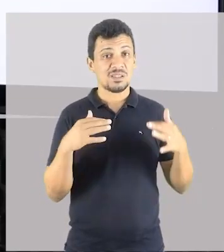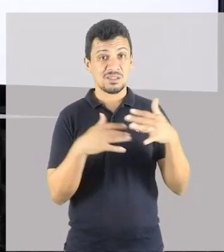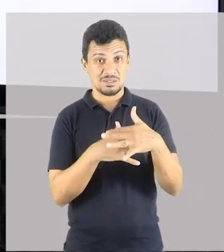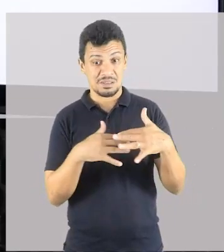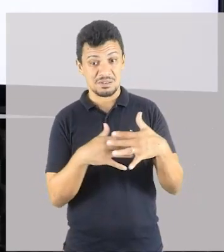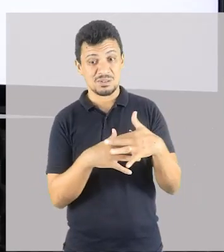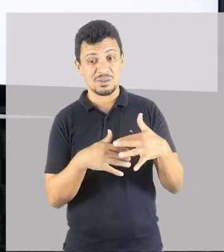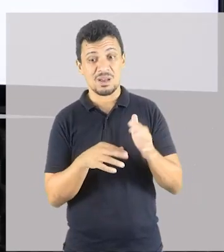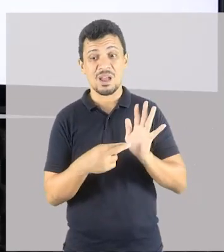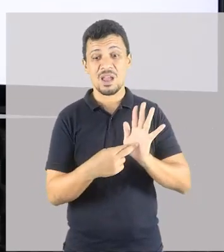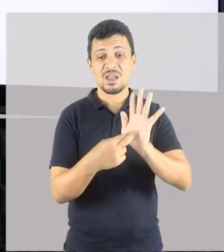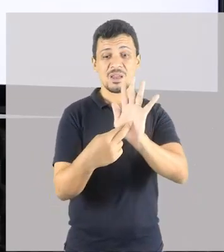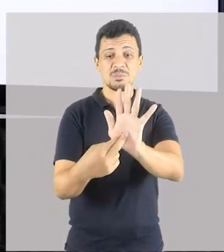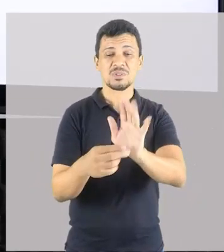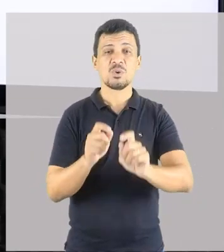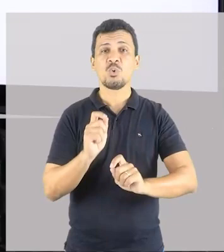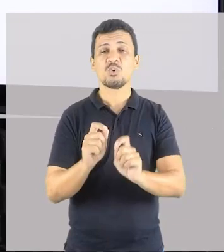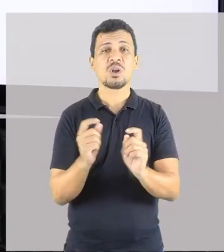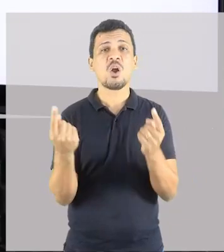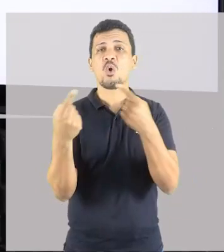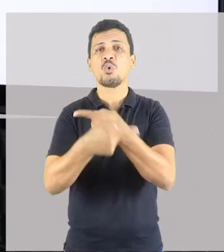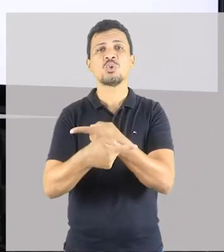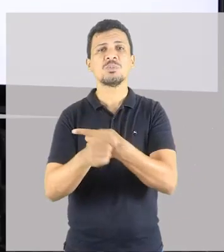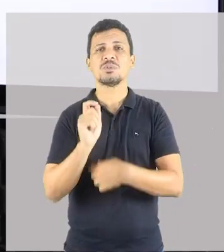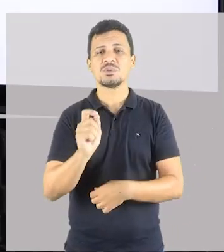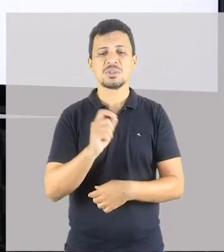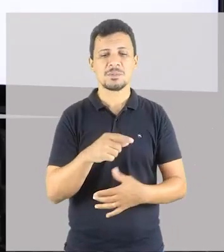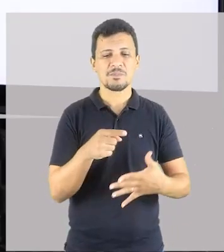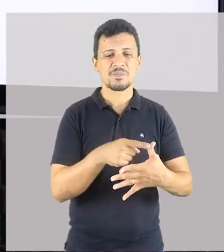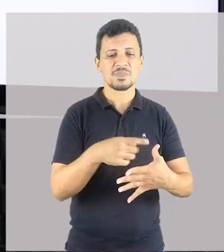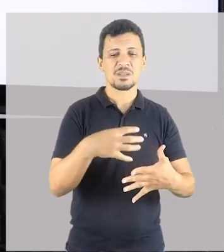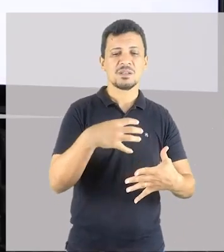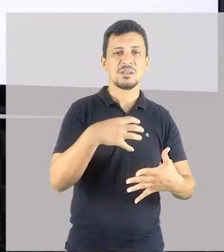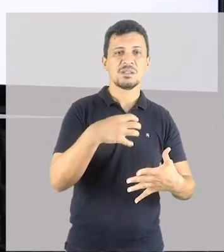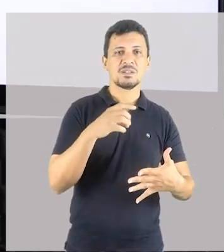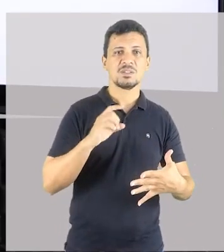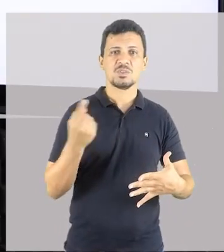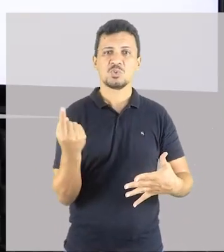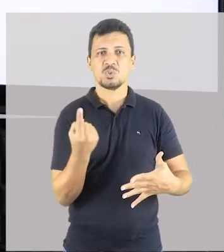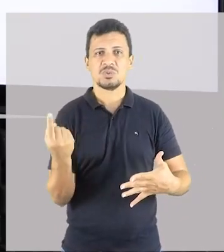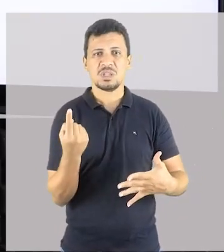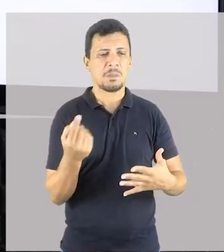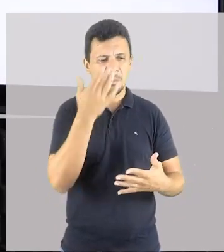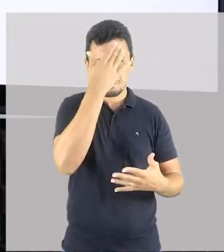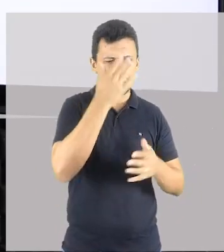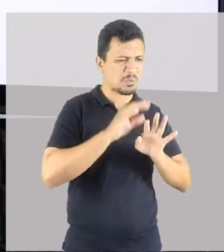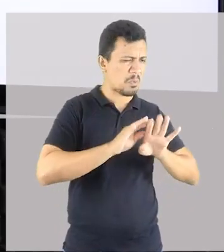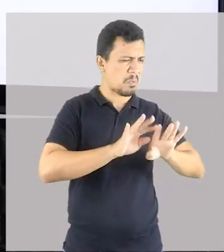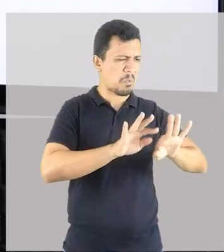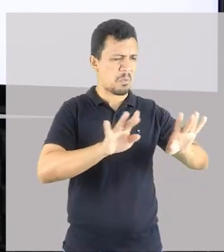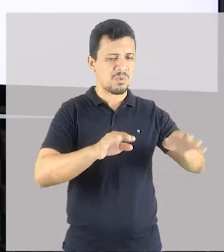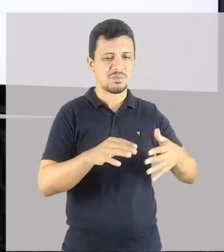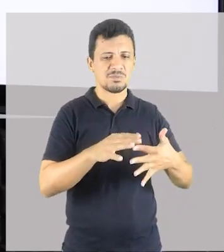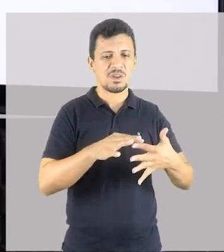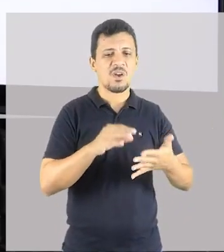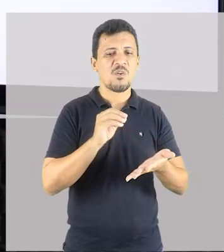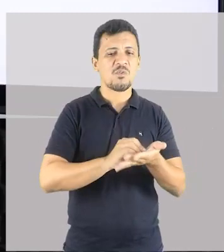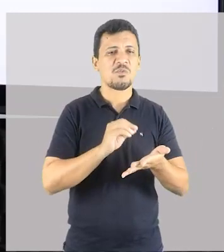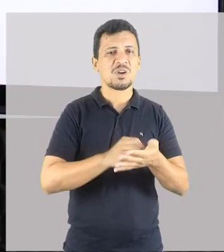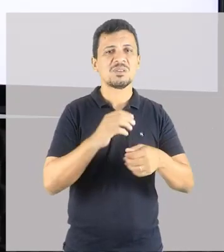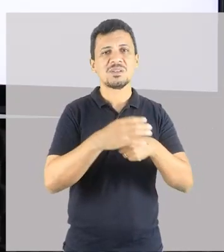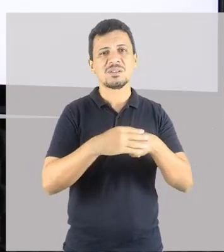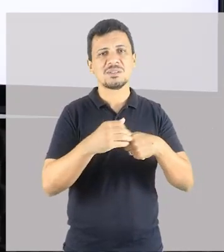aparece representada pela contraposição entre a solidão e a multidão, eu já disse, né? A carência e a satisfação,